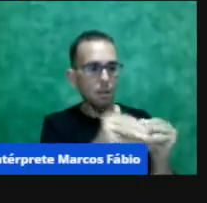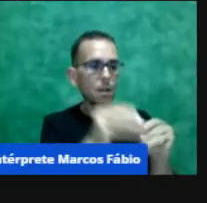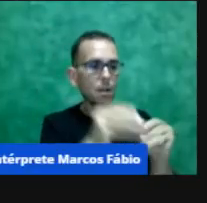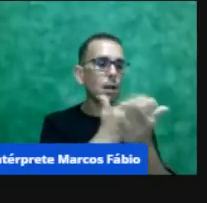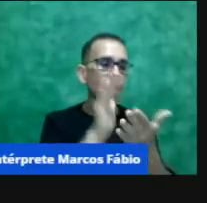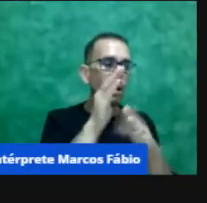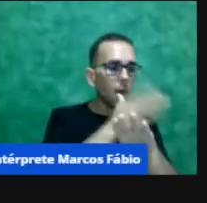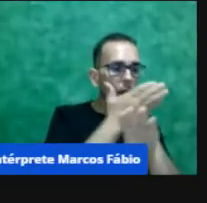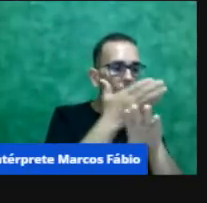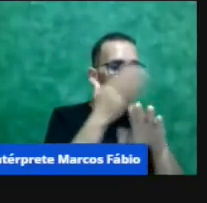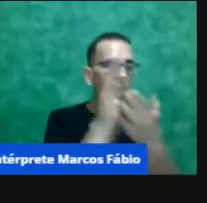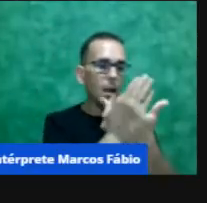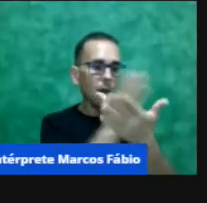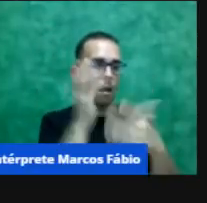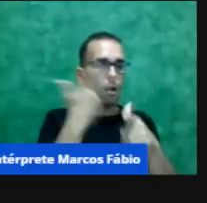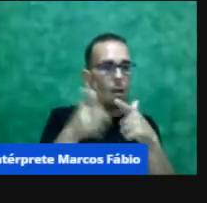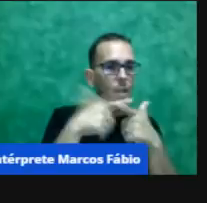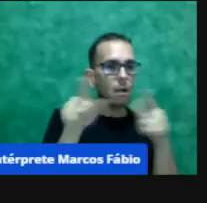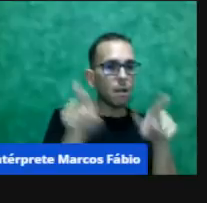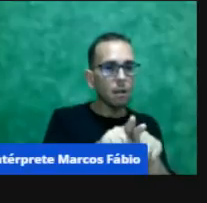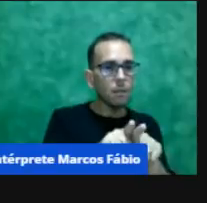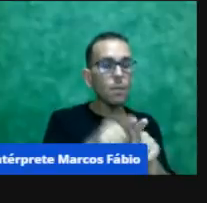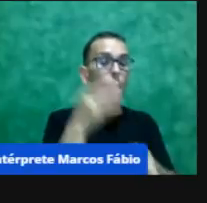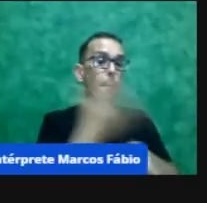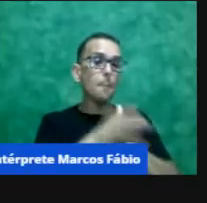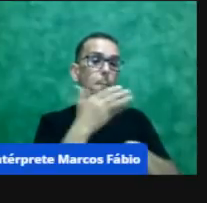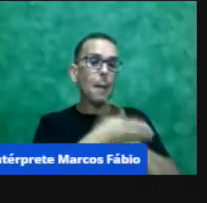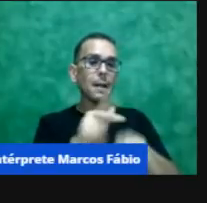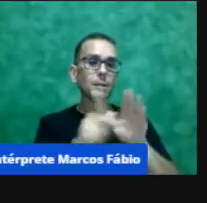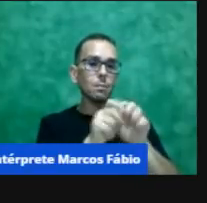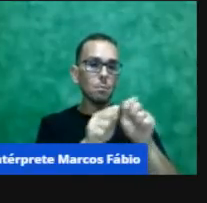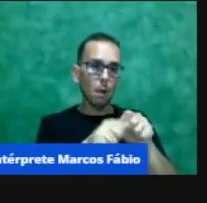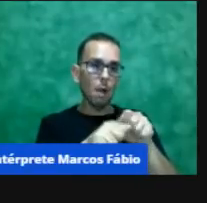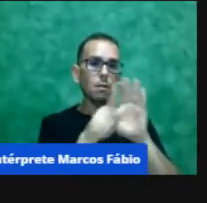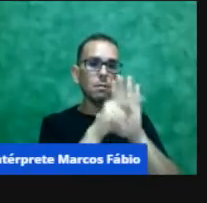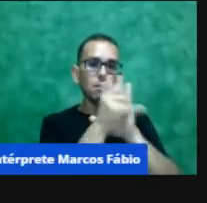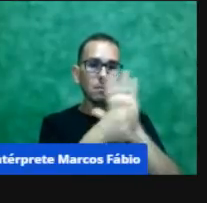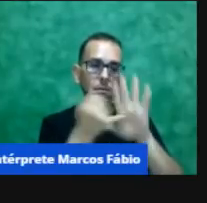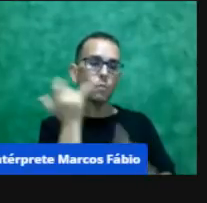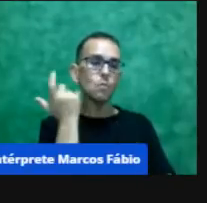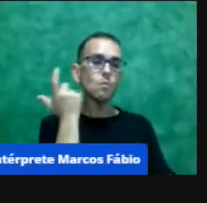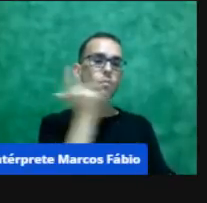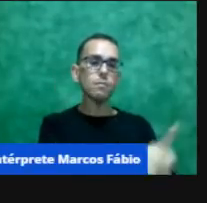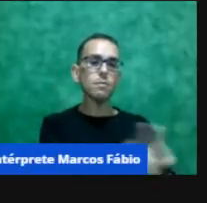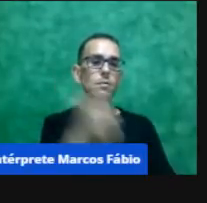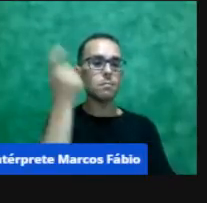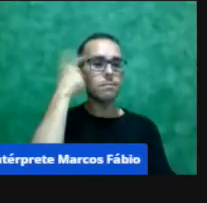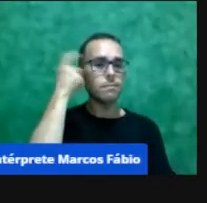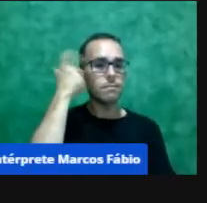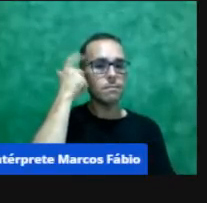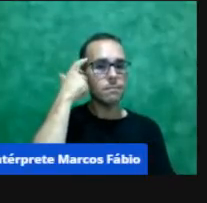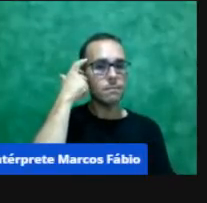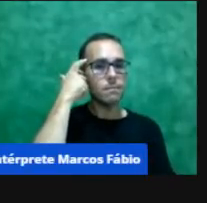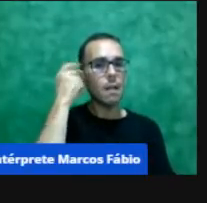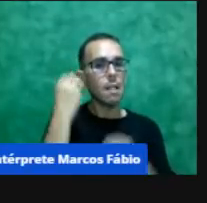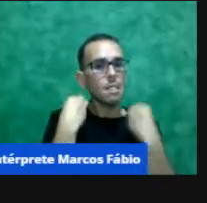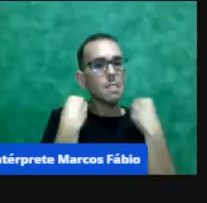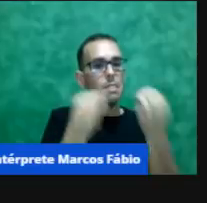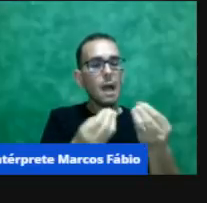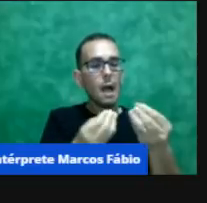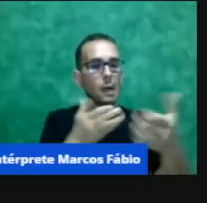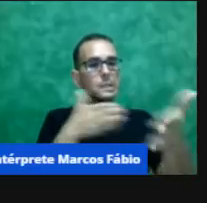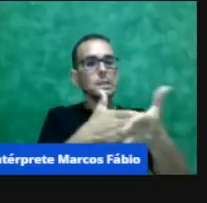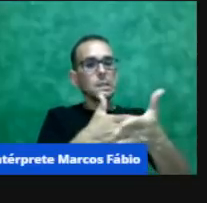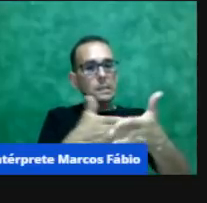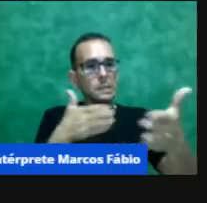de soluções para o projeto trabalha a capacidade do aluno lidar com obstáculos.